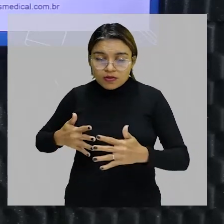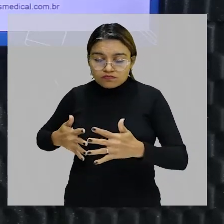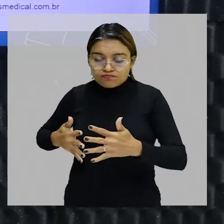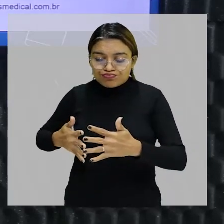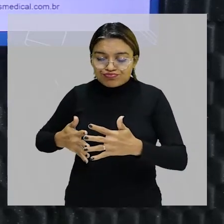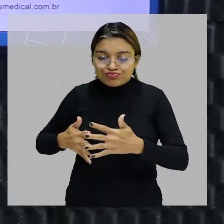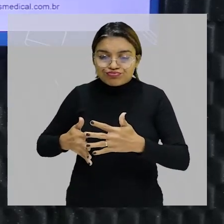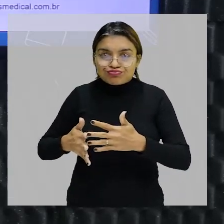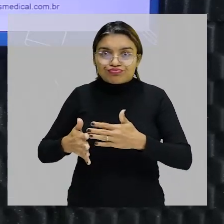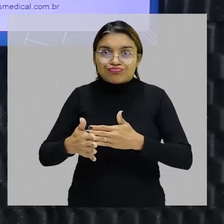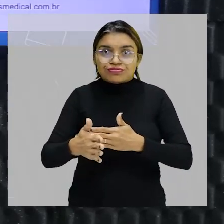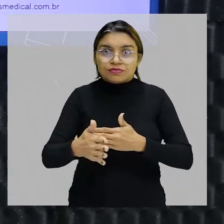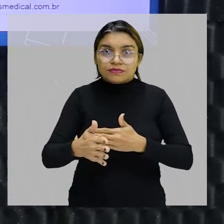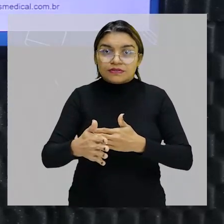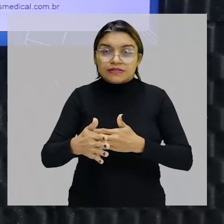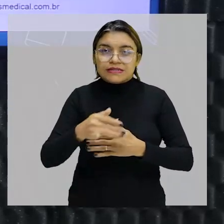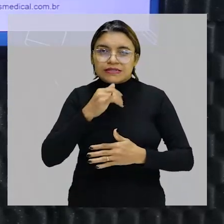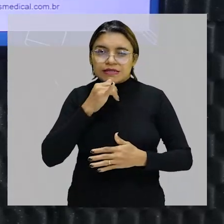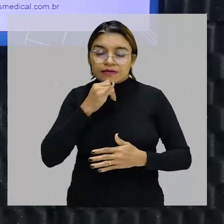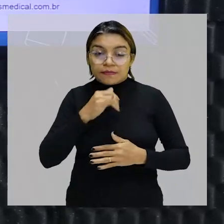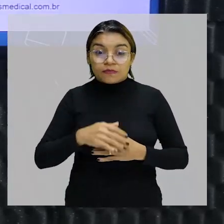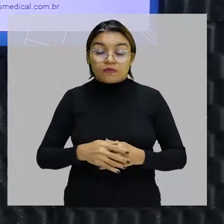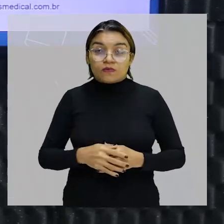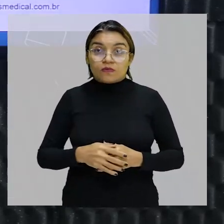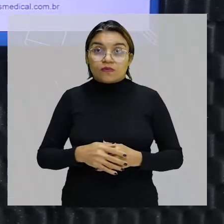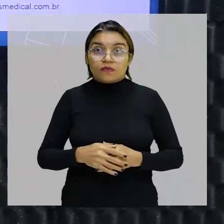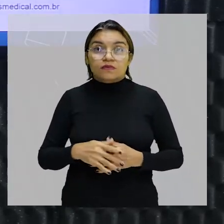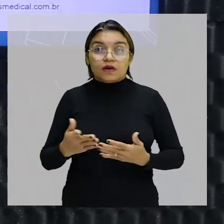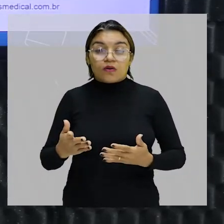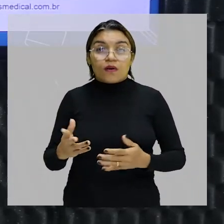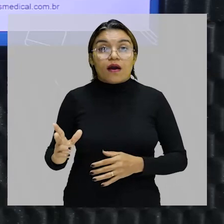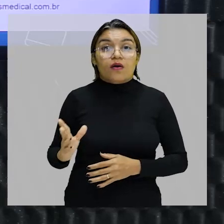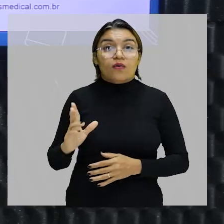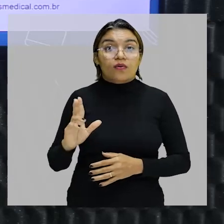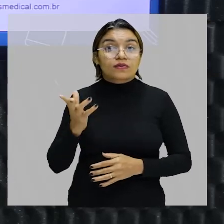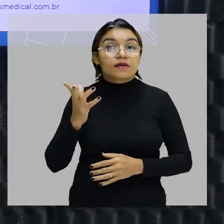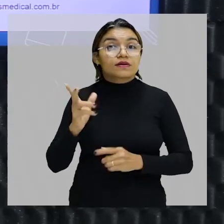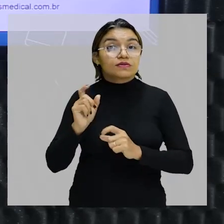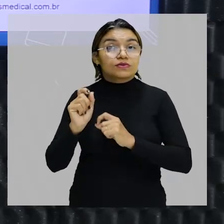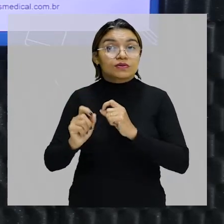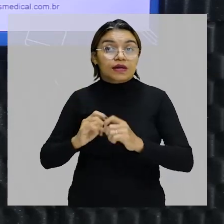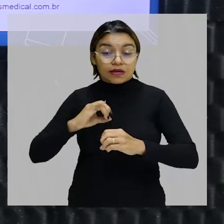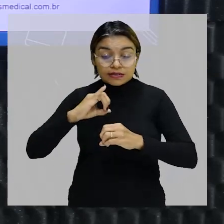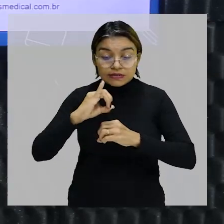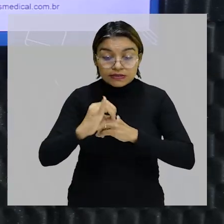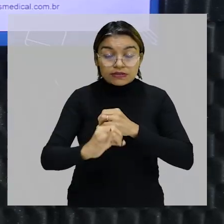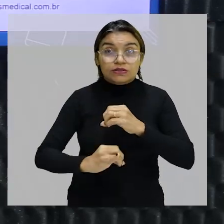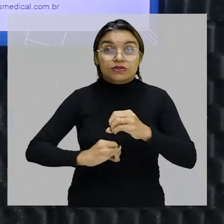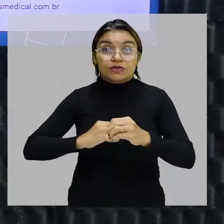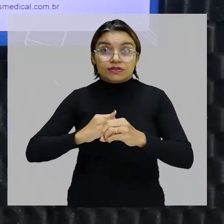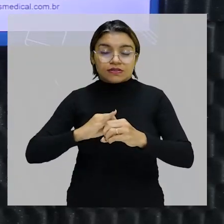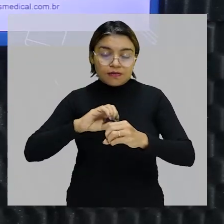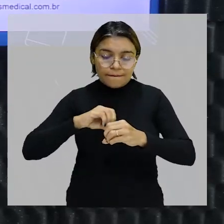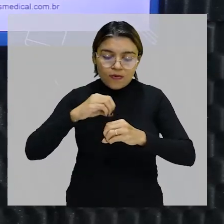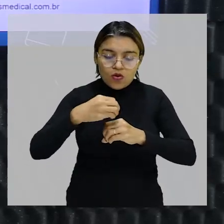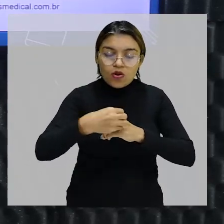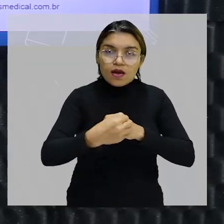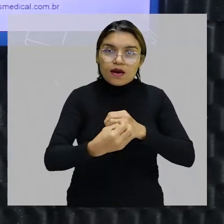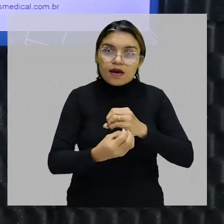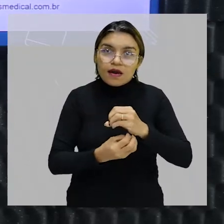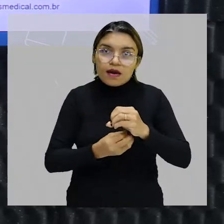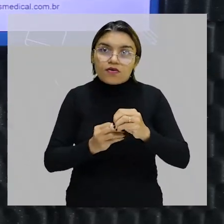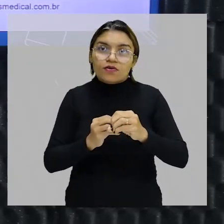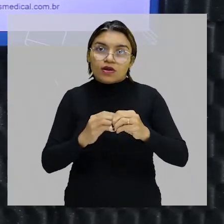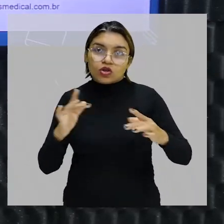quando isso acontece, quando atravessa, vai gerar a ionização das moléculas que elas entrarem em